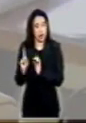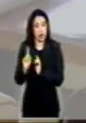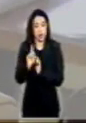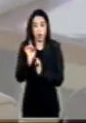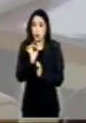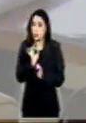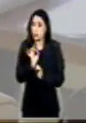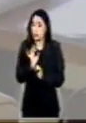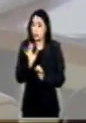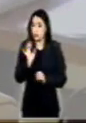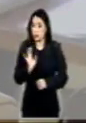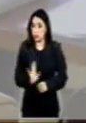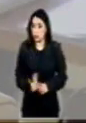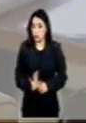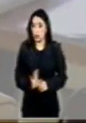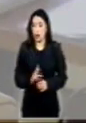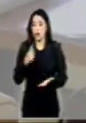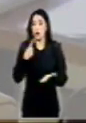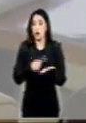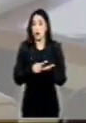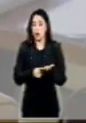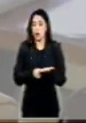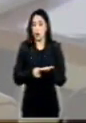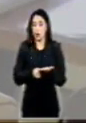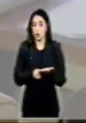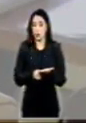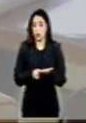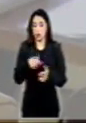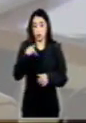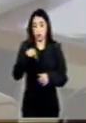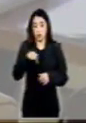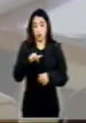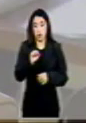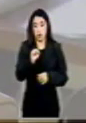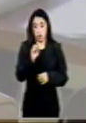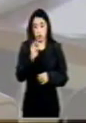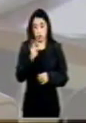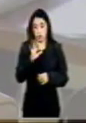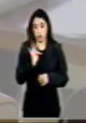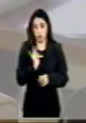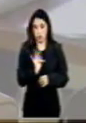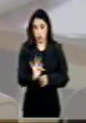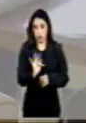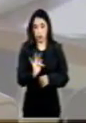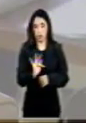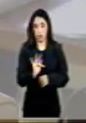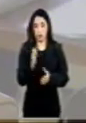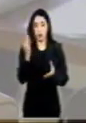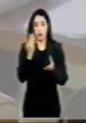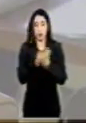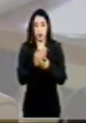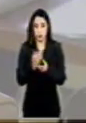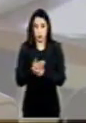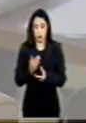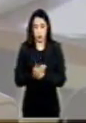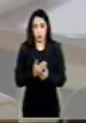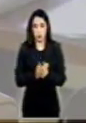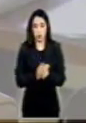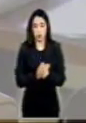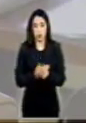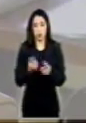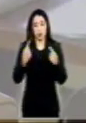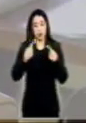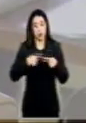só a competência desse Supremo Tribunal Federal para processamento e julgamento de possível ação penal fruto